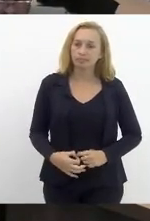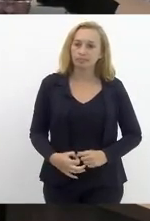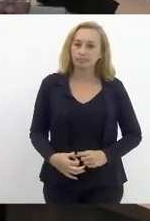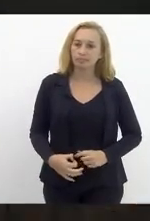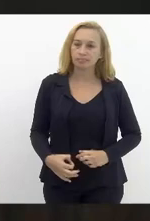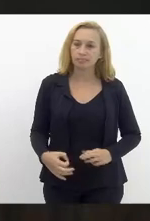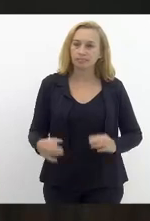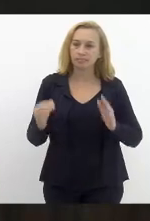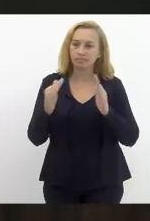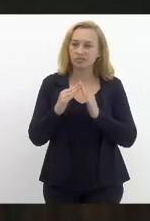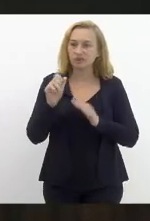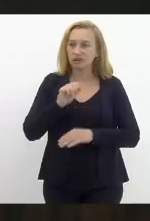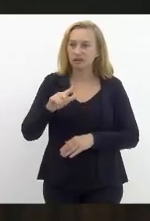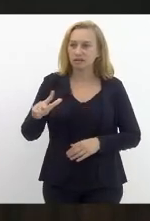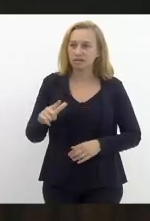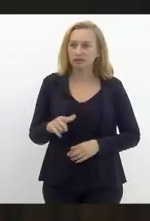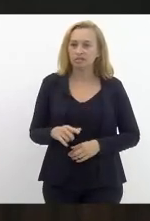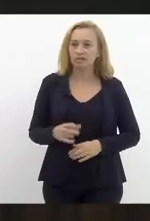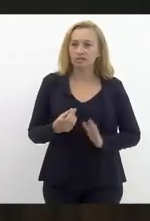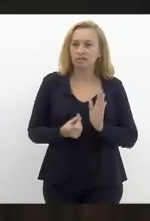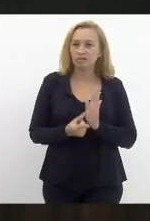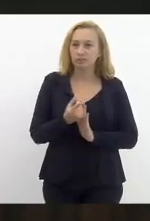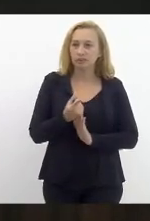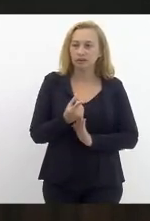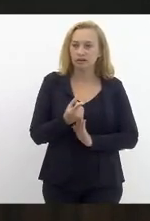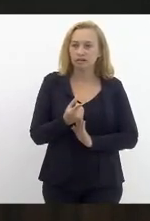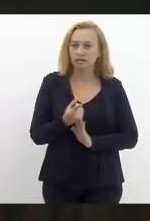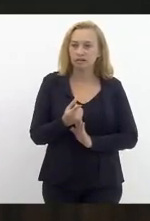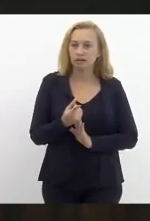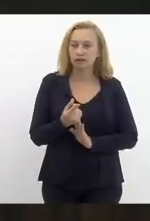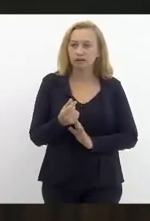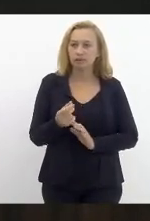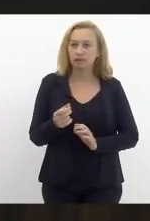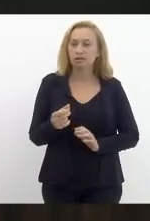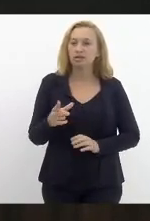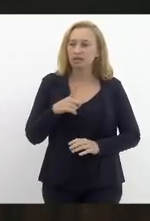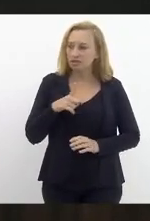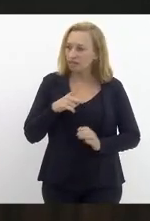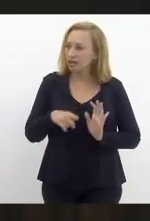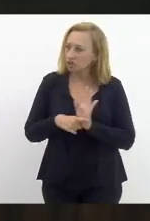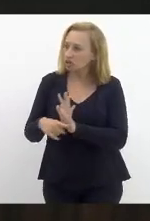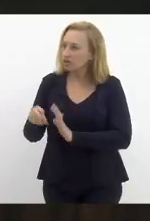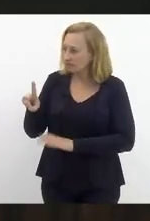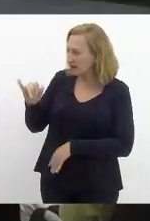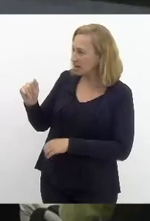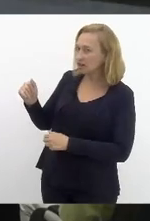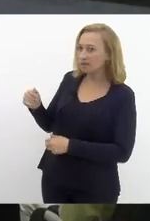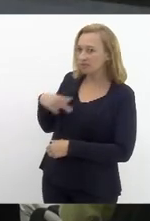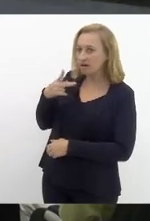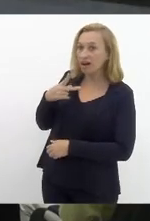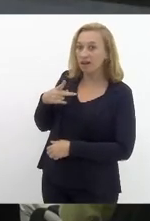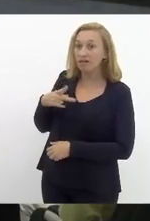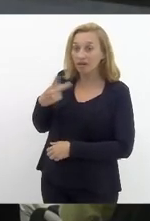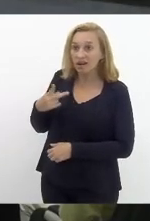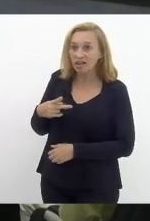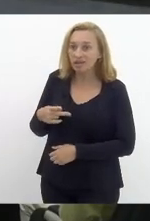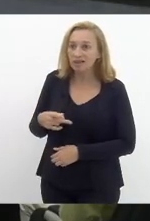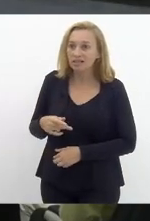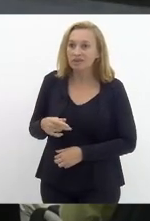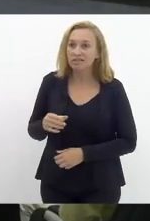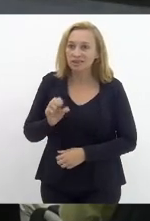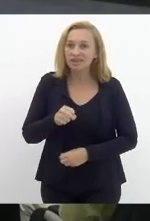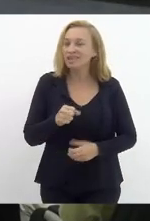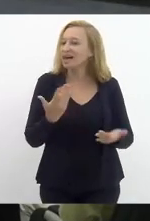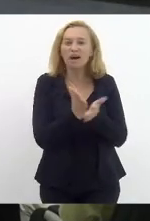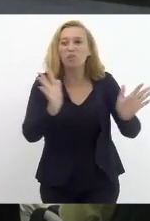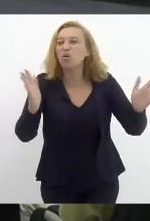Casa Civil e Orçamento. Se tiver que ajudar, vai ajudar? Só faz o sinalzinho. Vamos ajudar? Então,